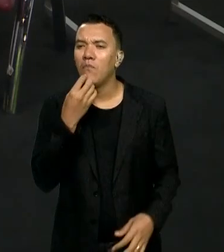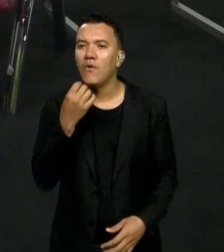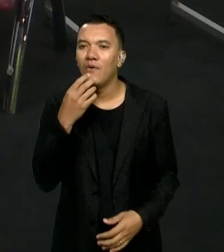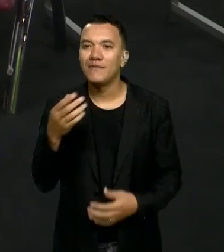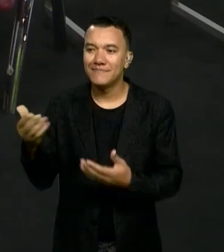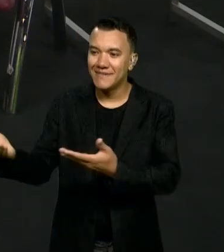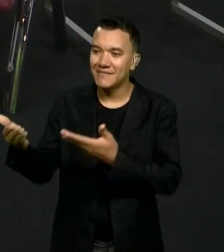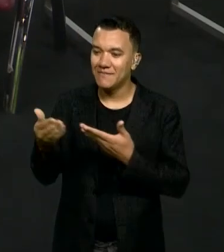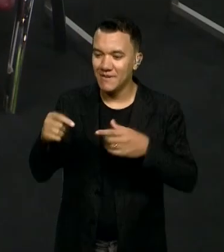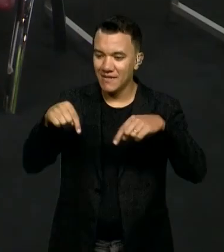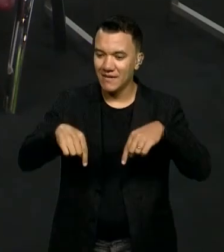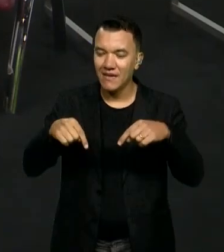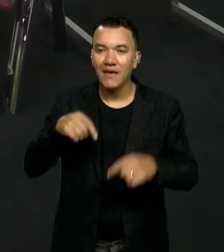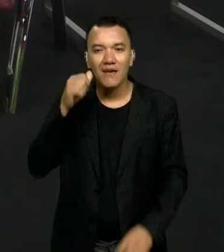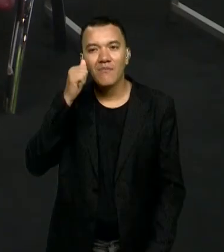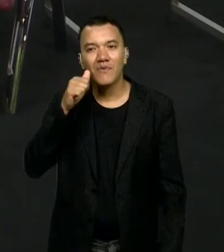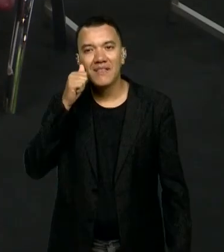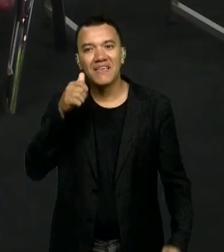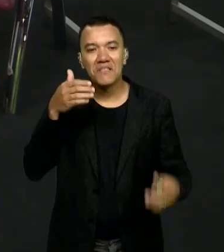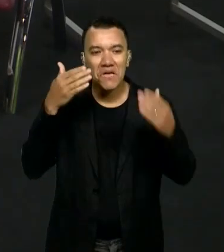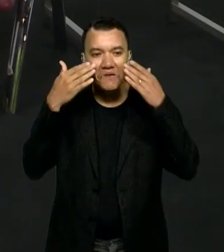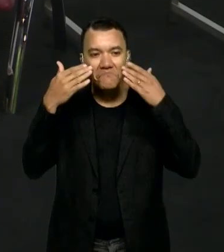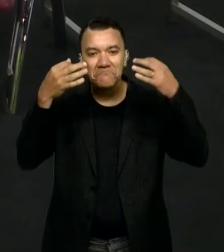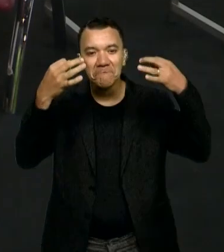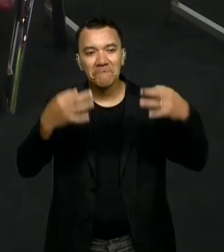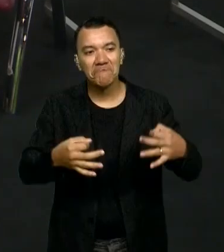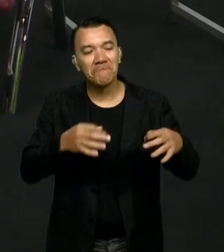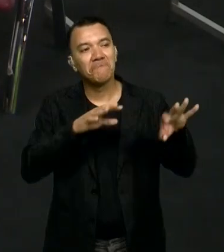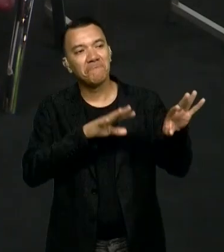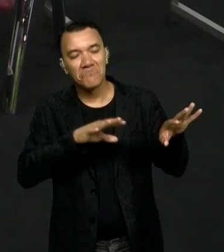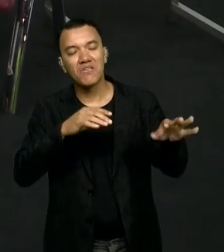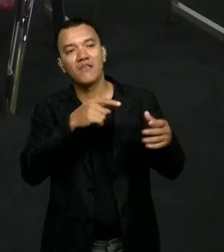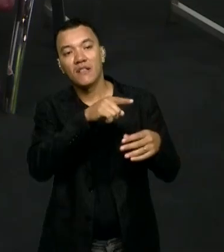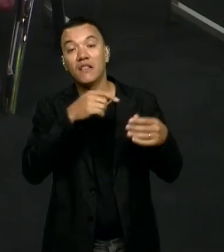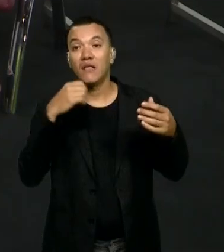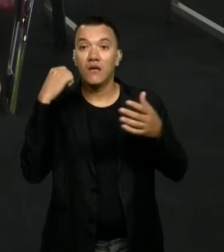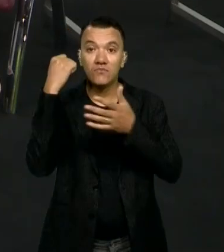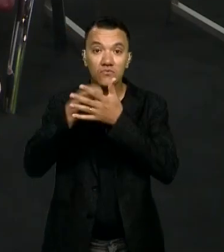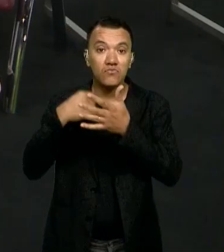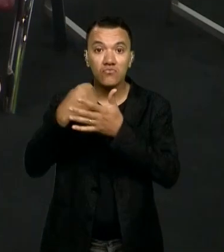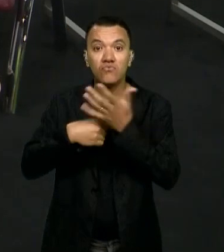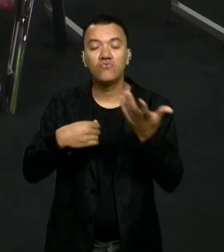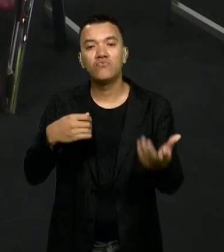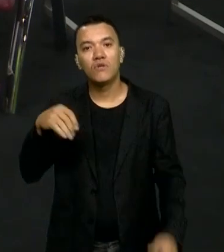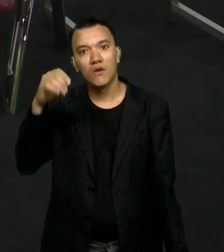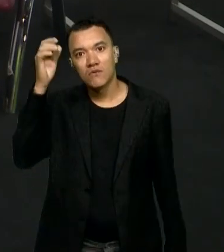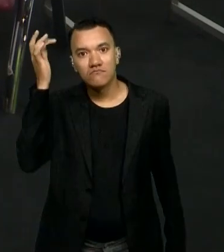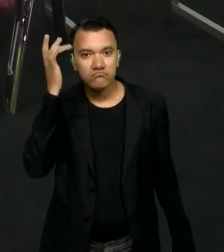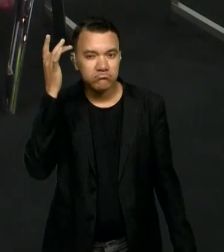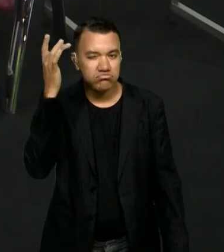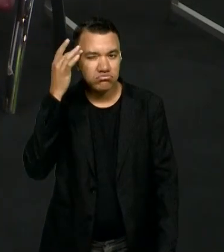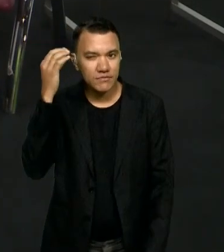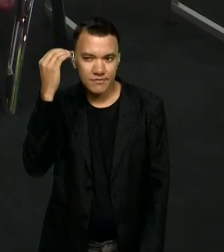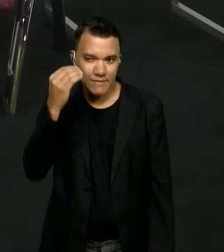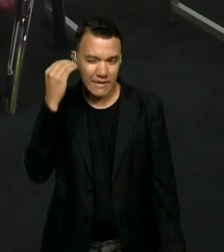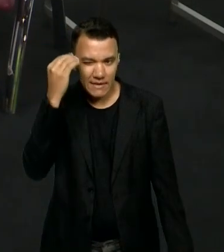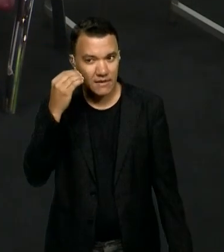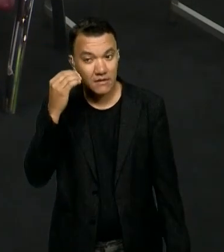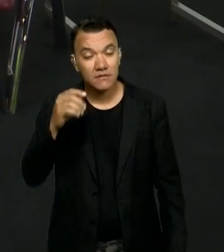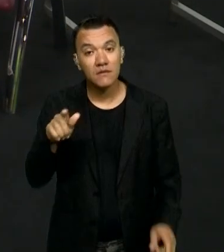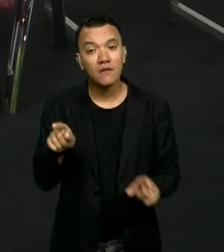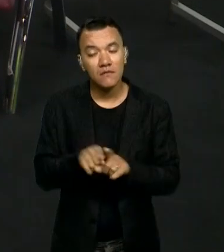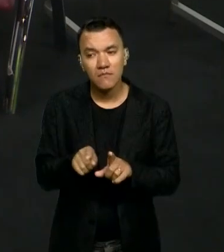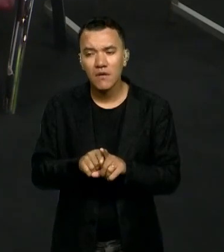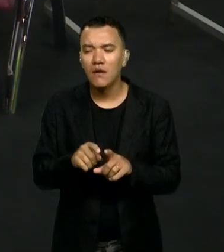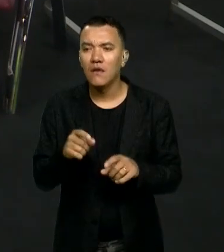receber mulheres aqui que têm um exemplo, né, que deixam um exemplo de luta, de sabedoria, de experiência, para que outras mulheres que estão